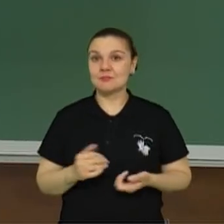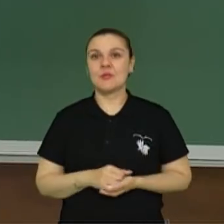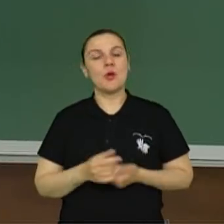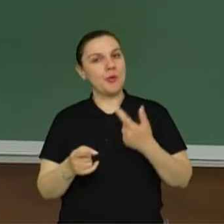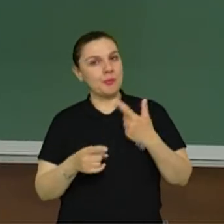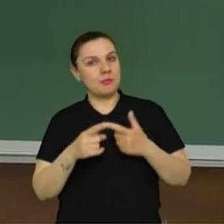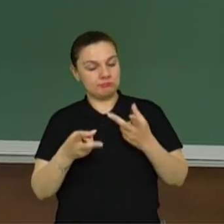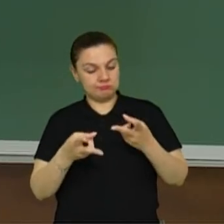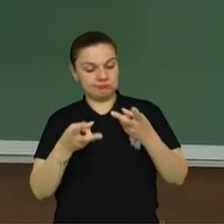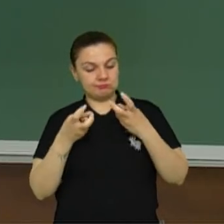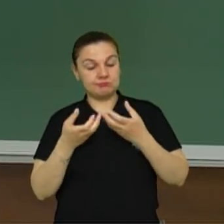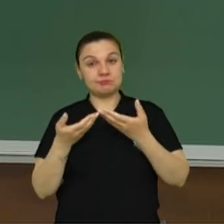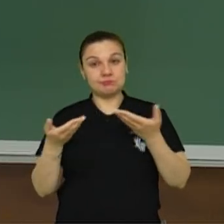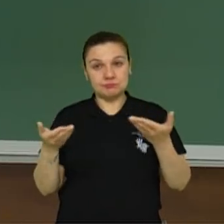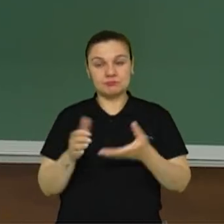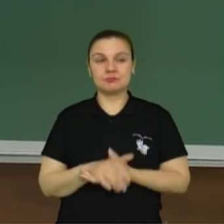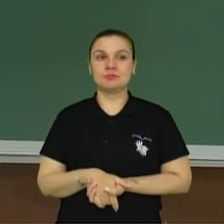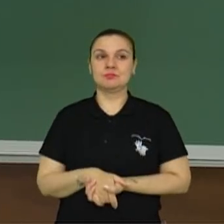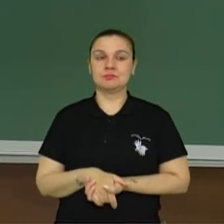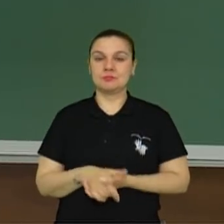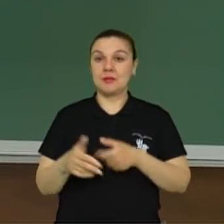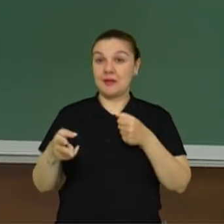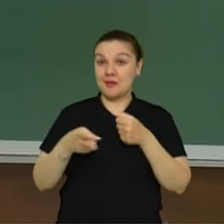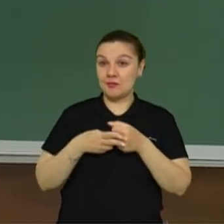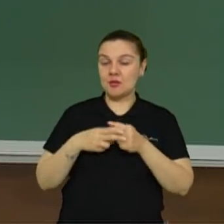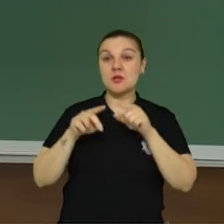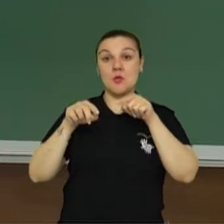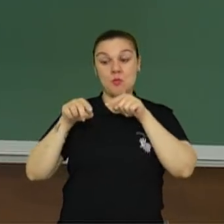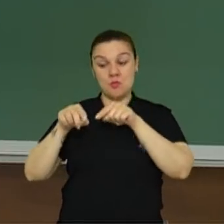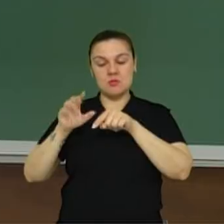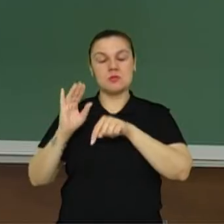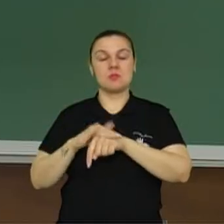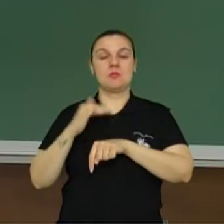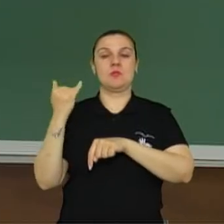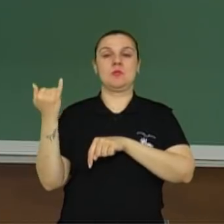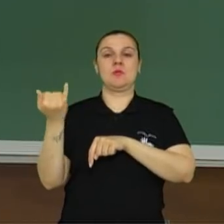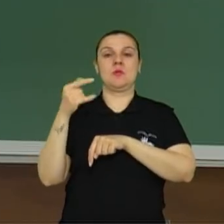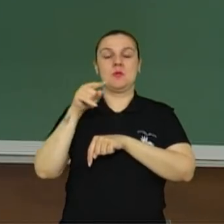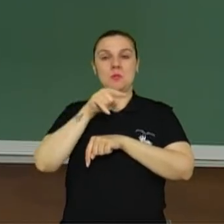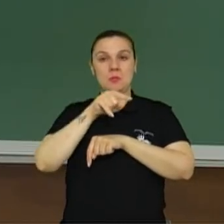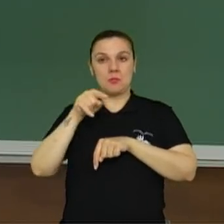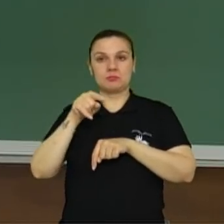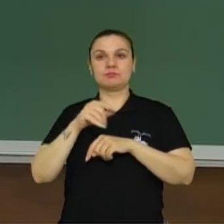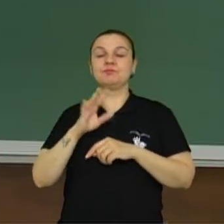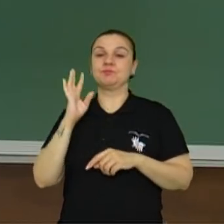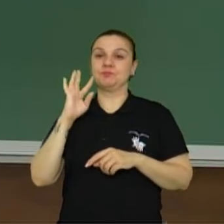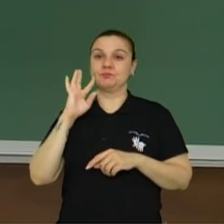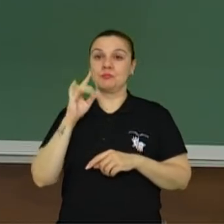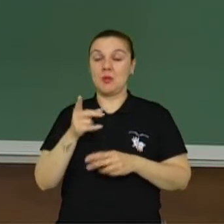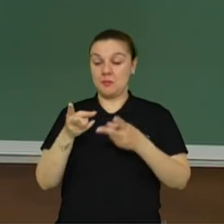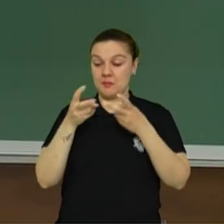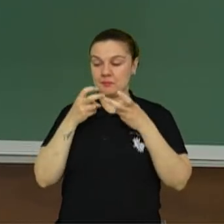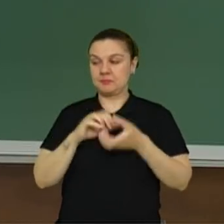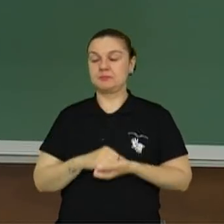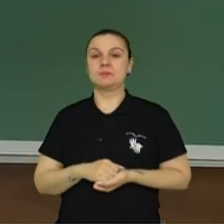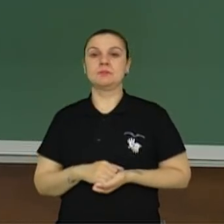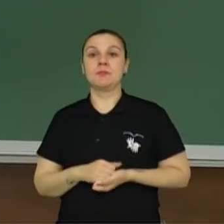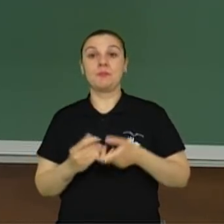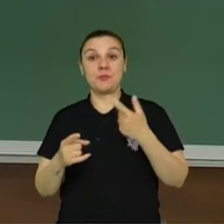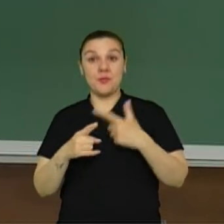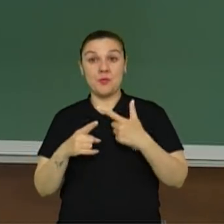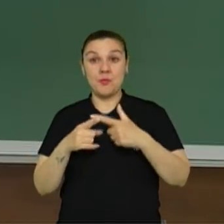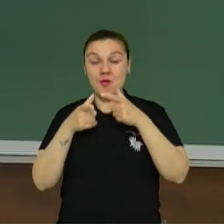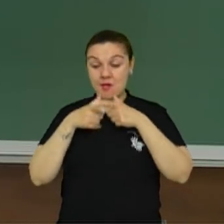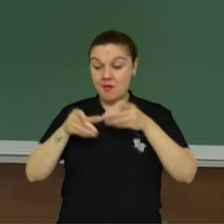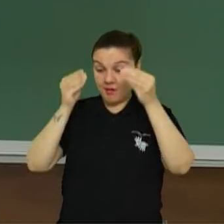Porque eu observei, né, aquela terminação verbal. Então, isso é muito importante, muito legal de observar, porque a